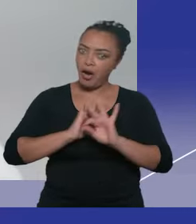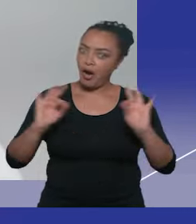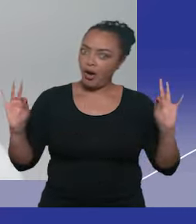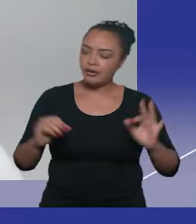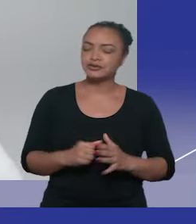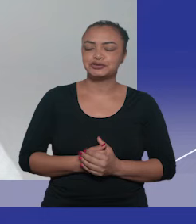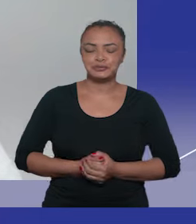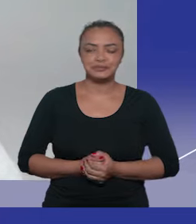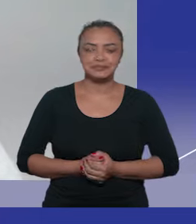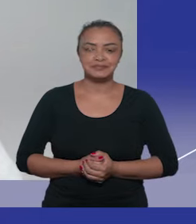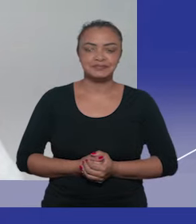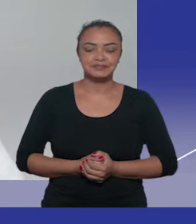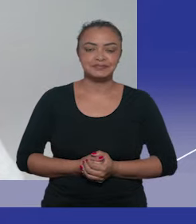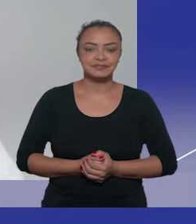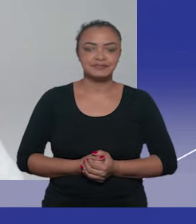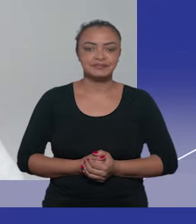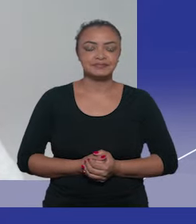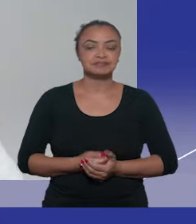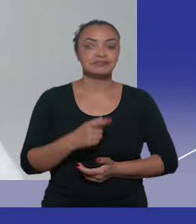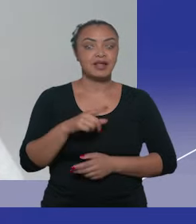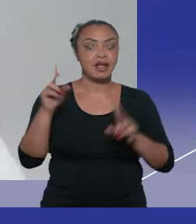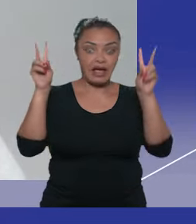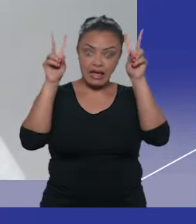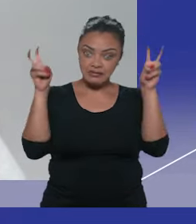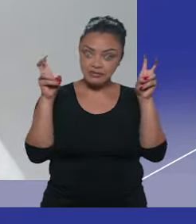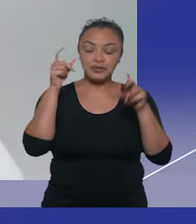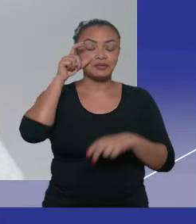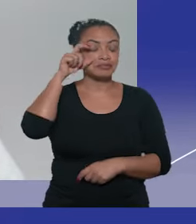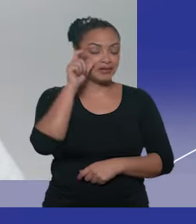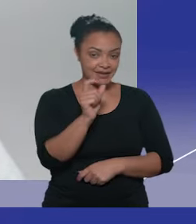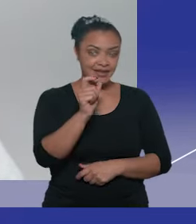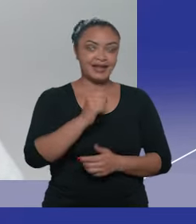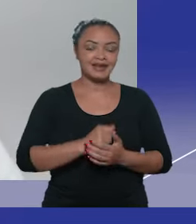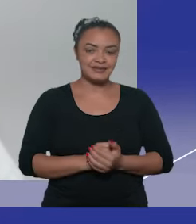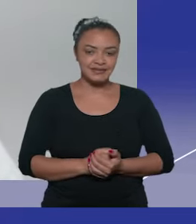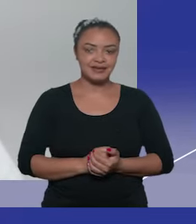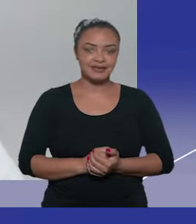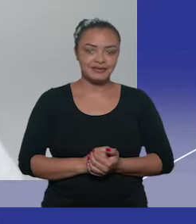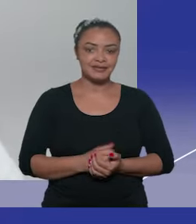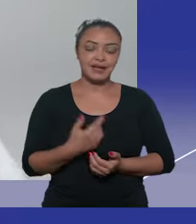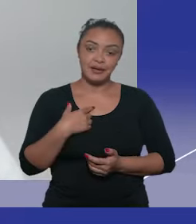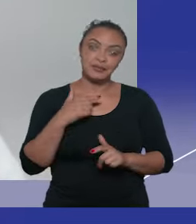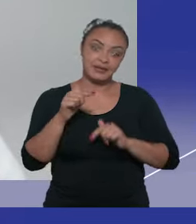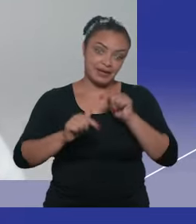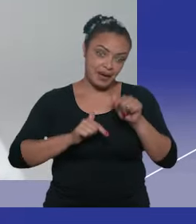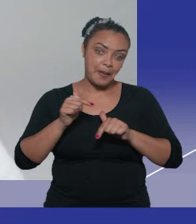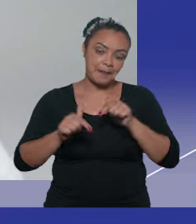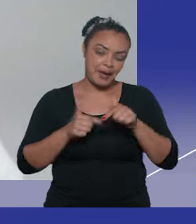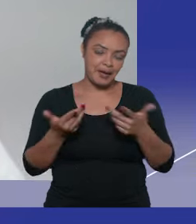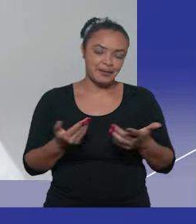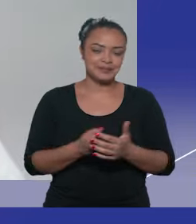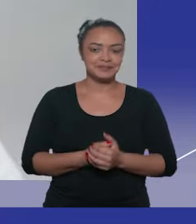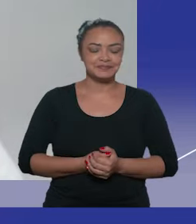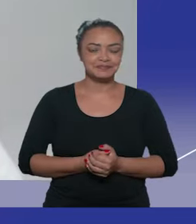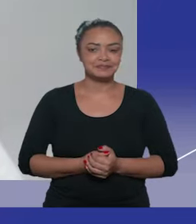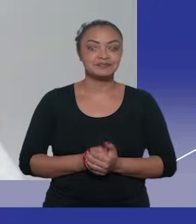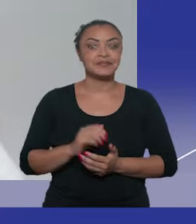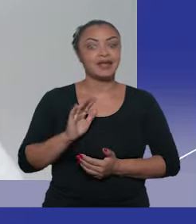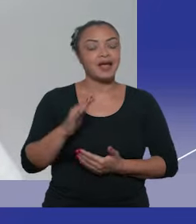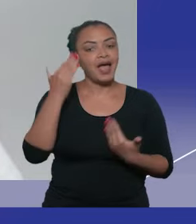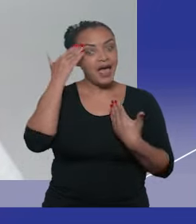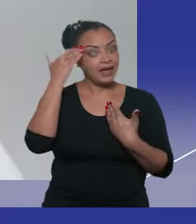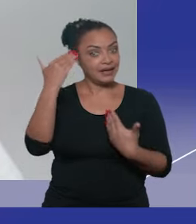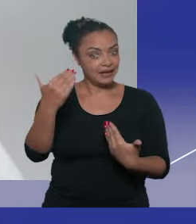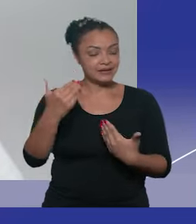assunto muito me interessa, não por acaso eu trabalho com isso, mas eu queria agradecer, mas